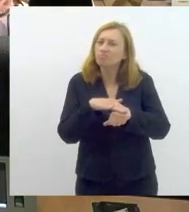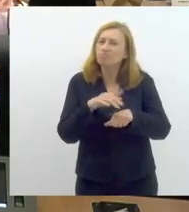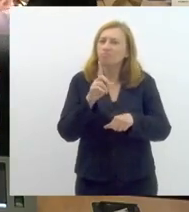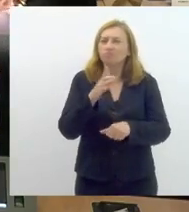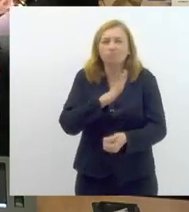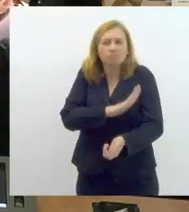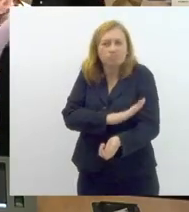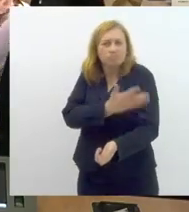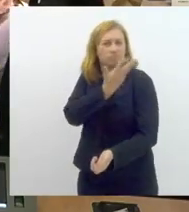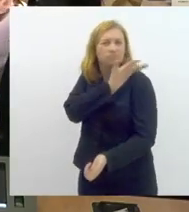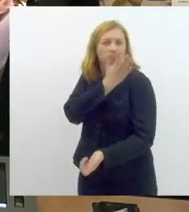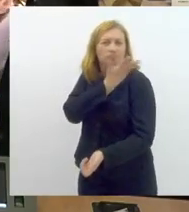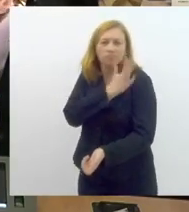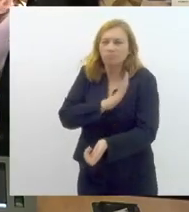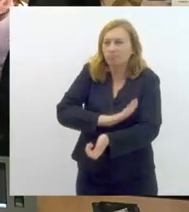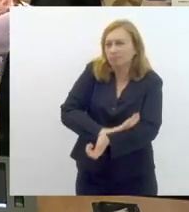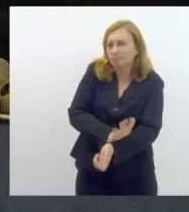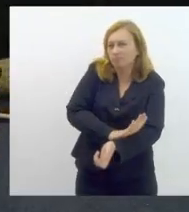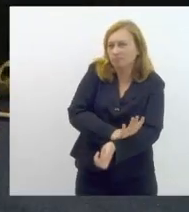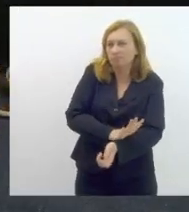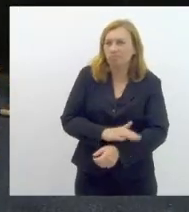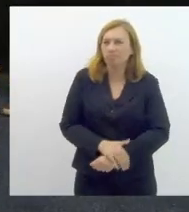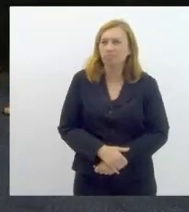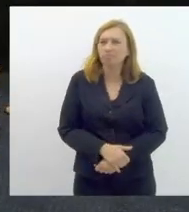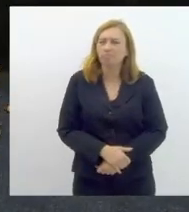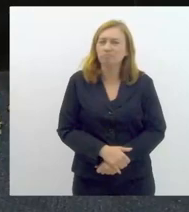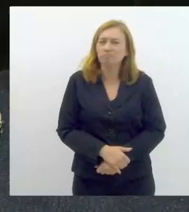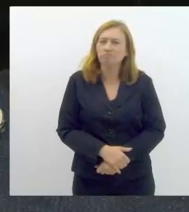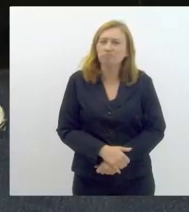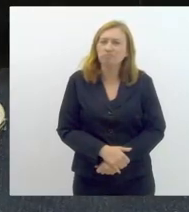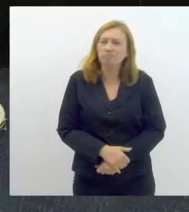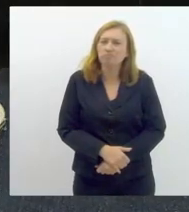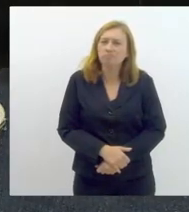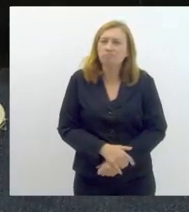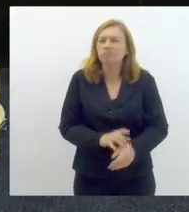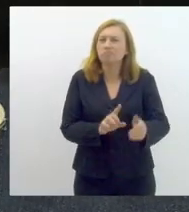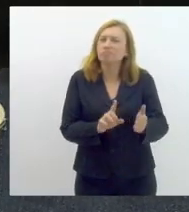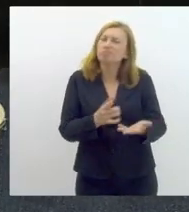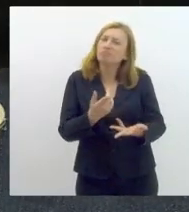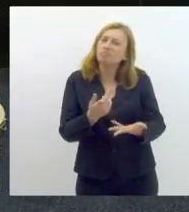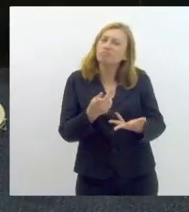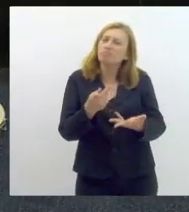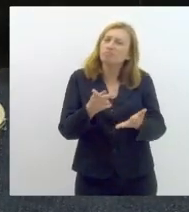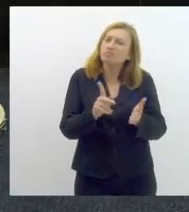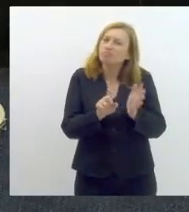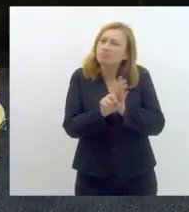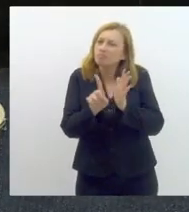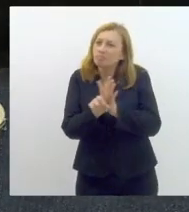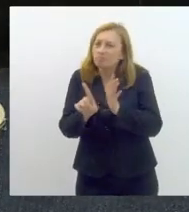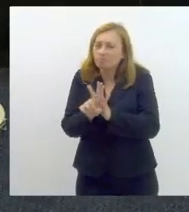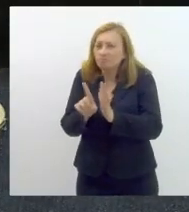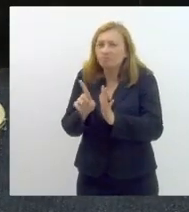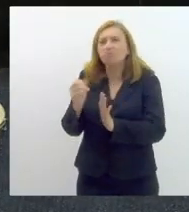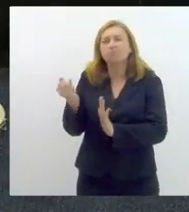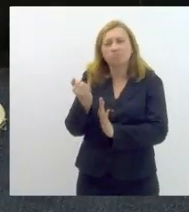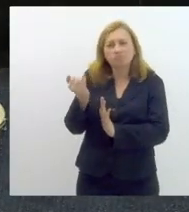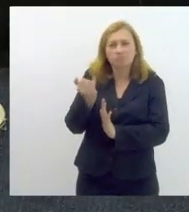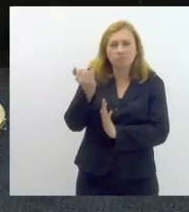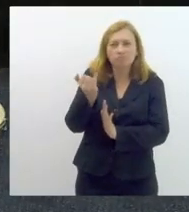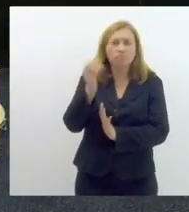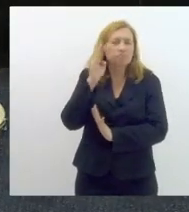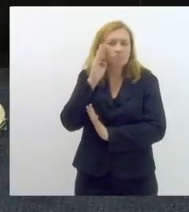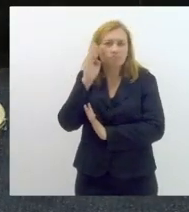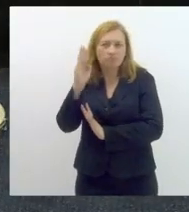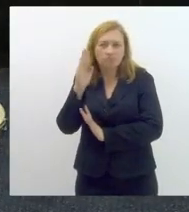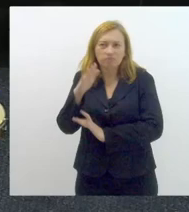preconceito, sobre racismo. E eu fiz algumas colocações assim que são inerentes,